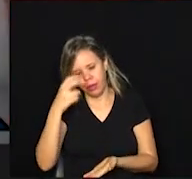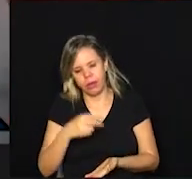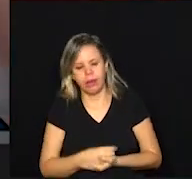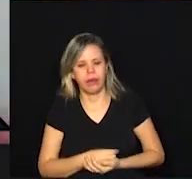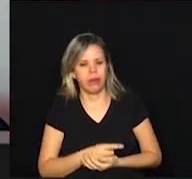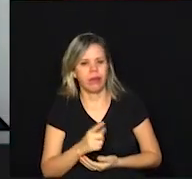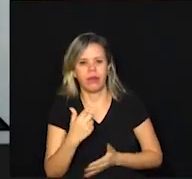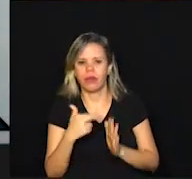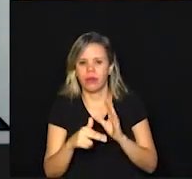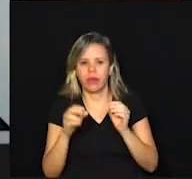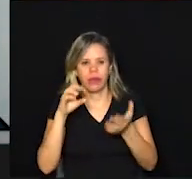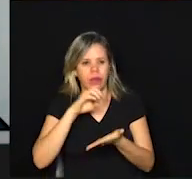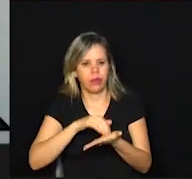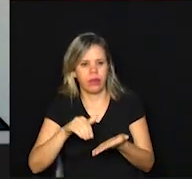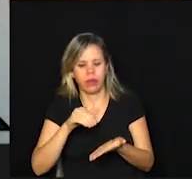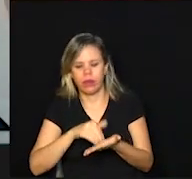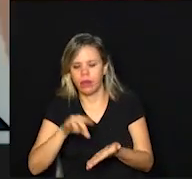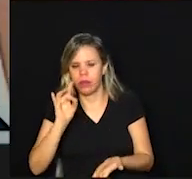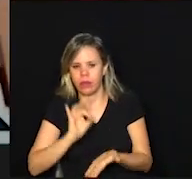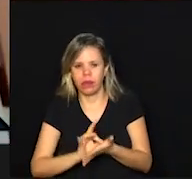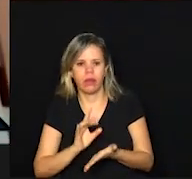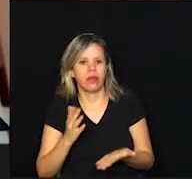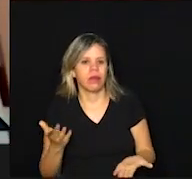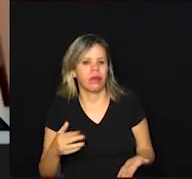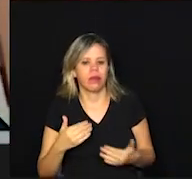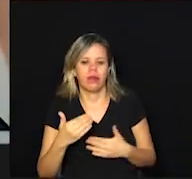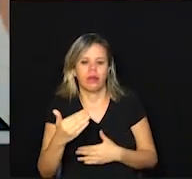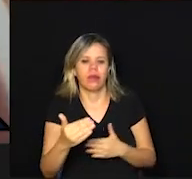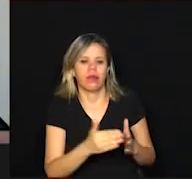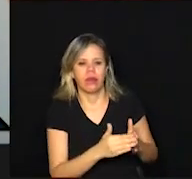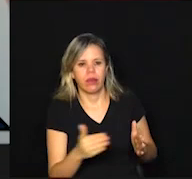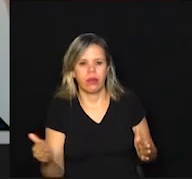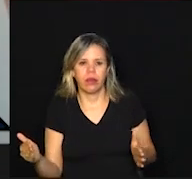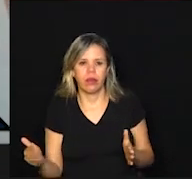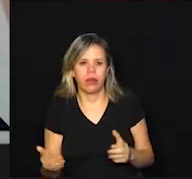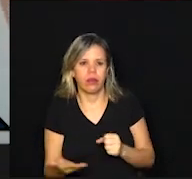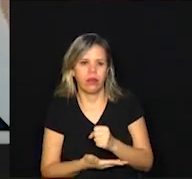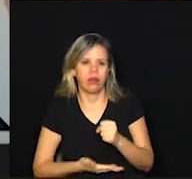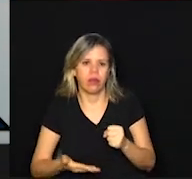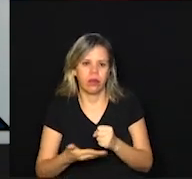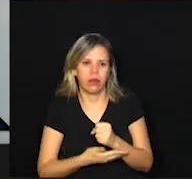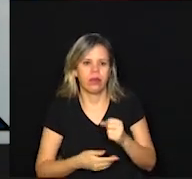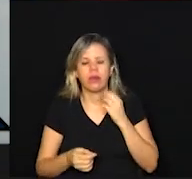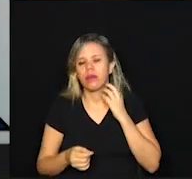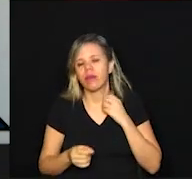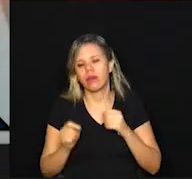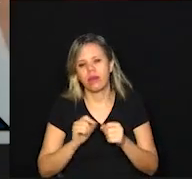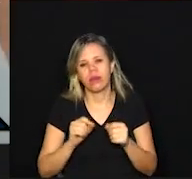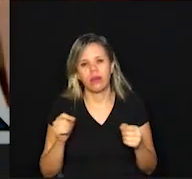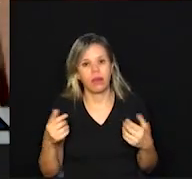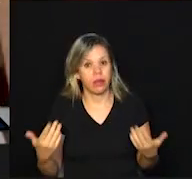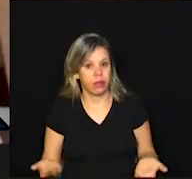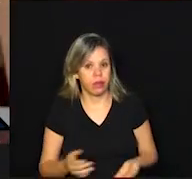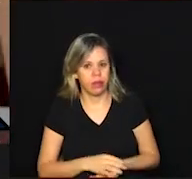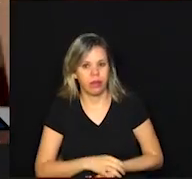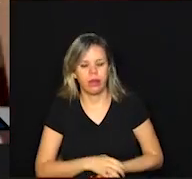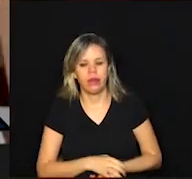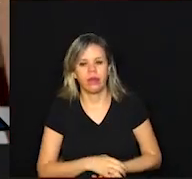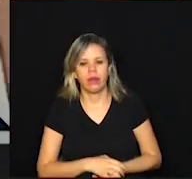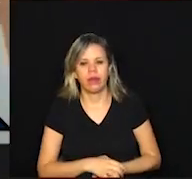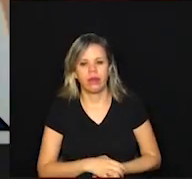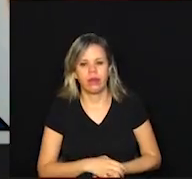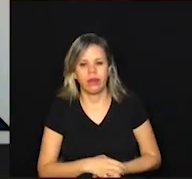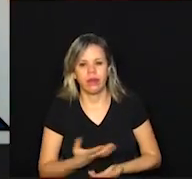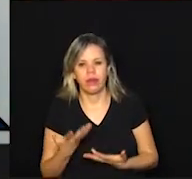nomear um secretário efetivo no próximo período é o mínimo que se poderia fazer né então